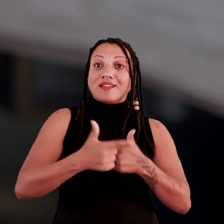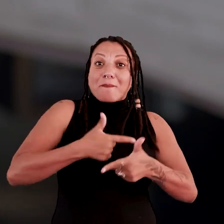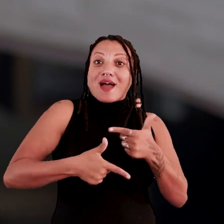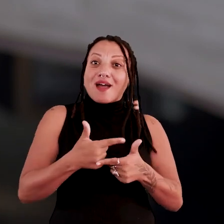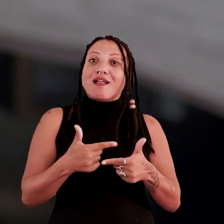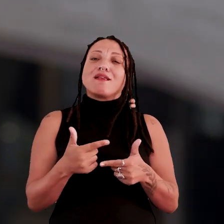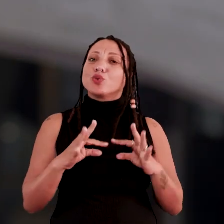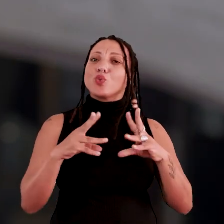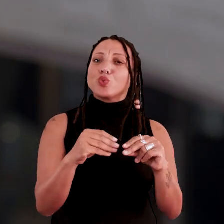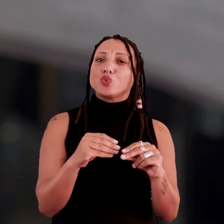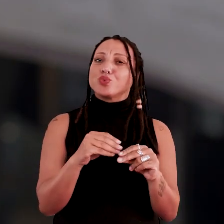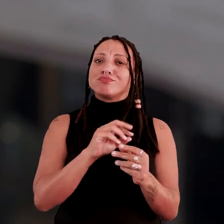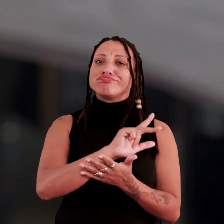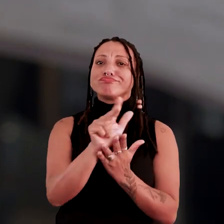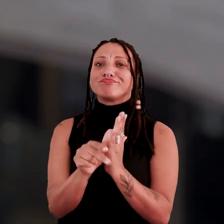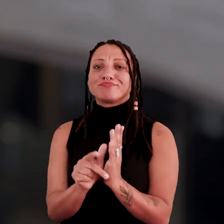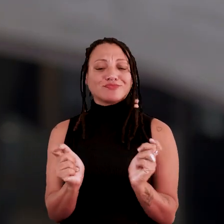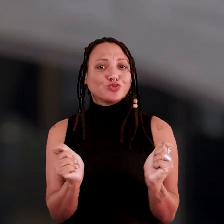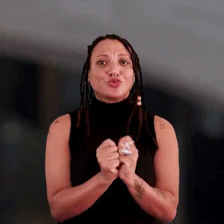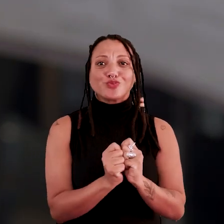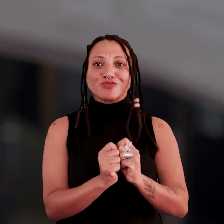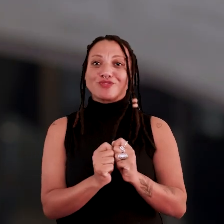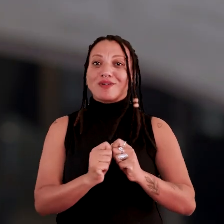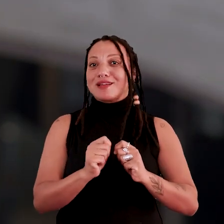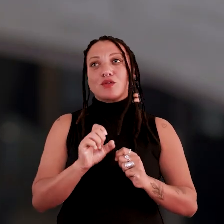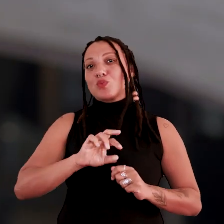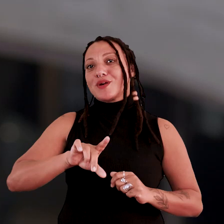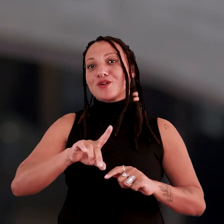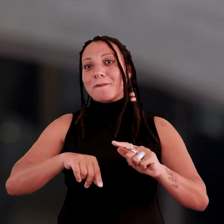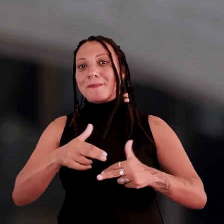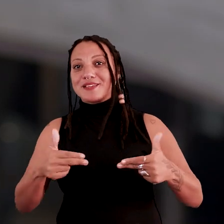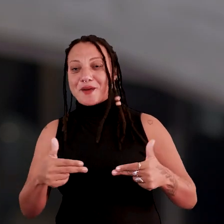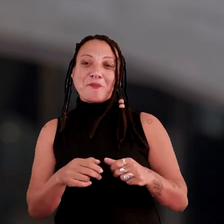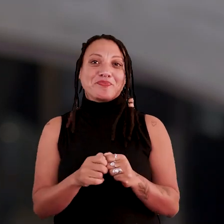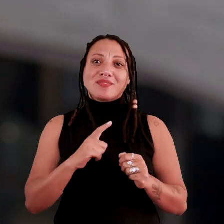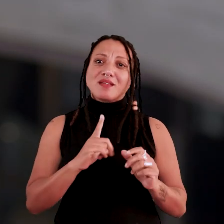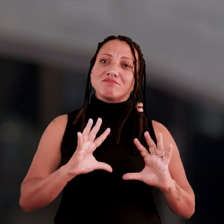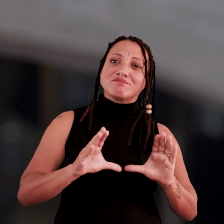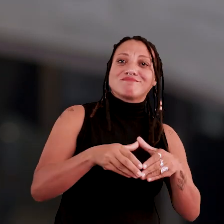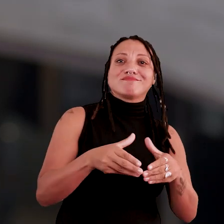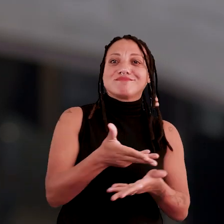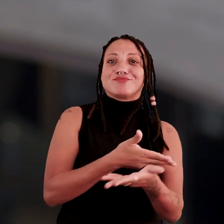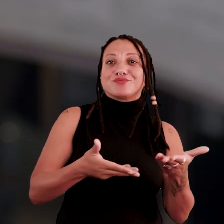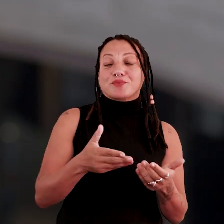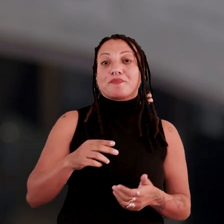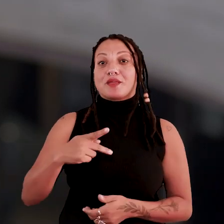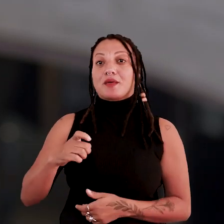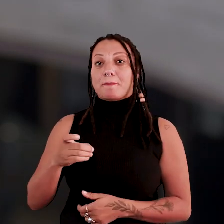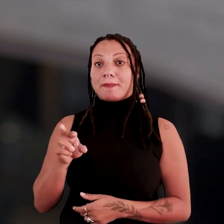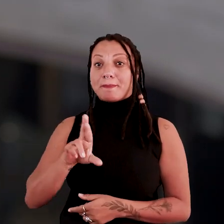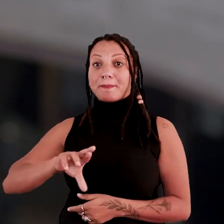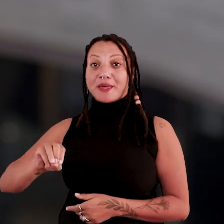de um material, Pedro ligar e dizer assim, temos aqui uma escada, como é? Vocês estão precisando?